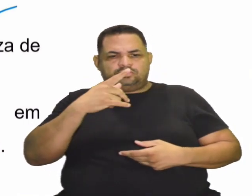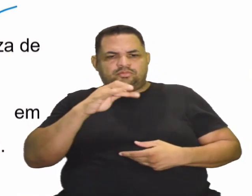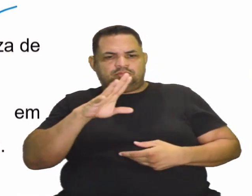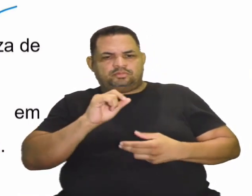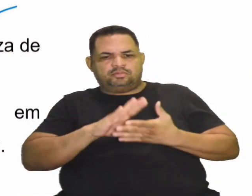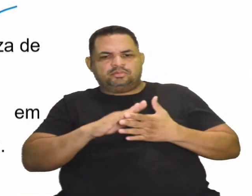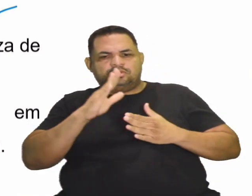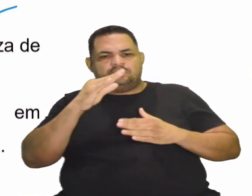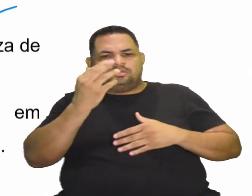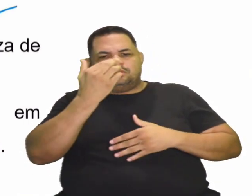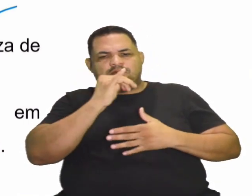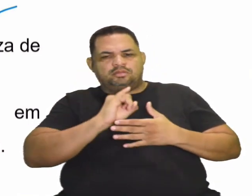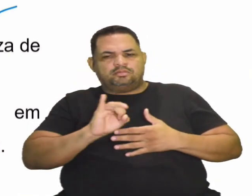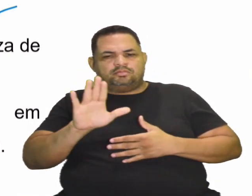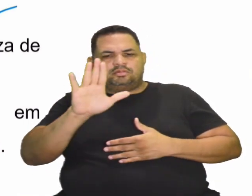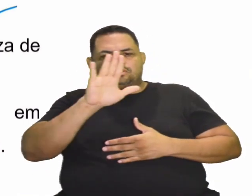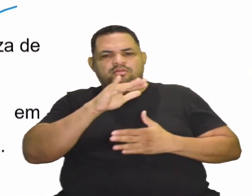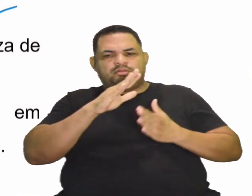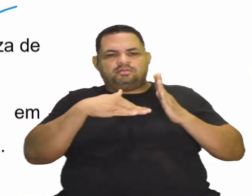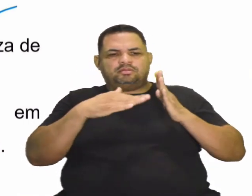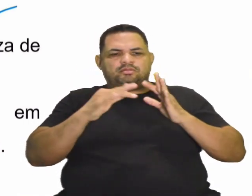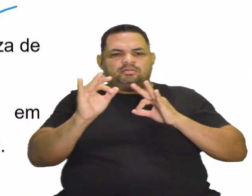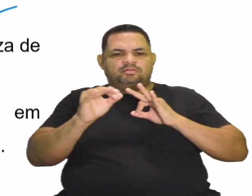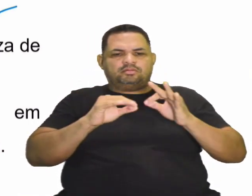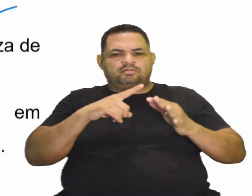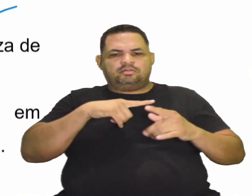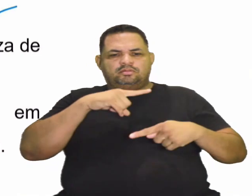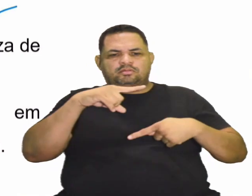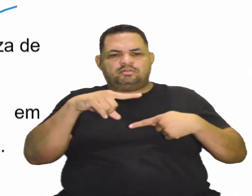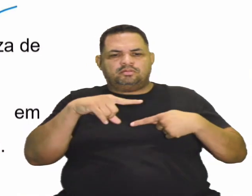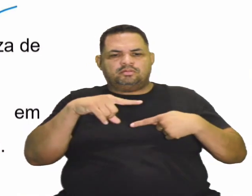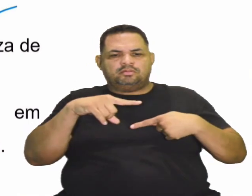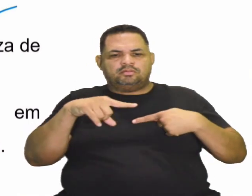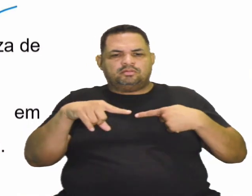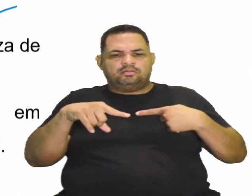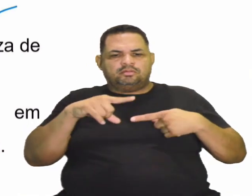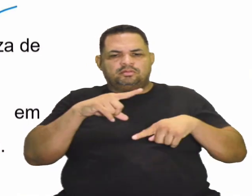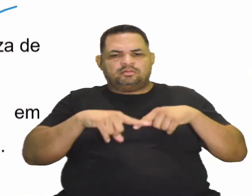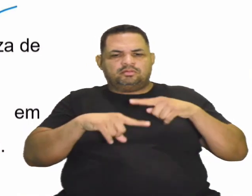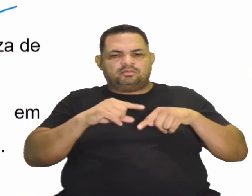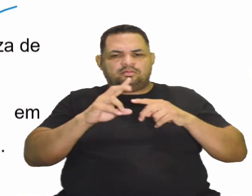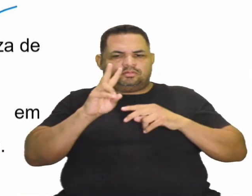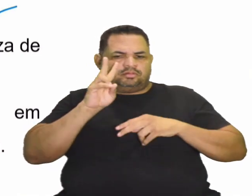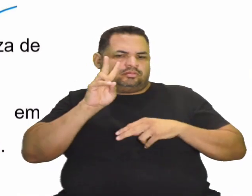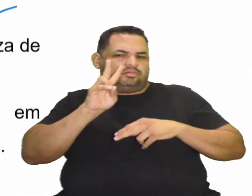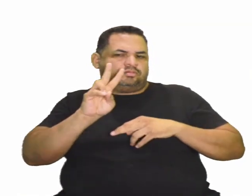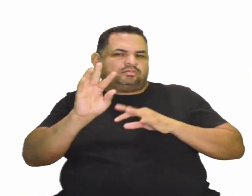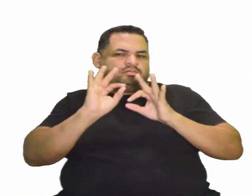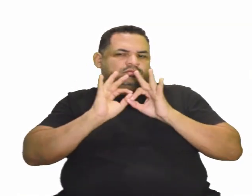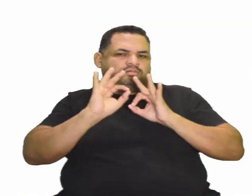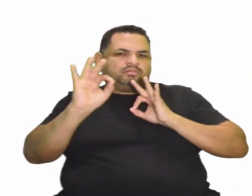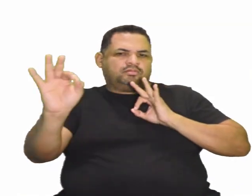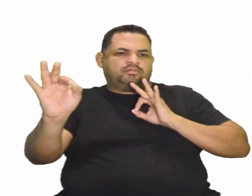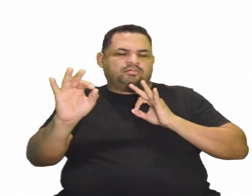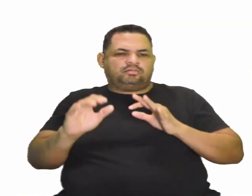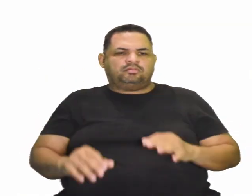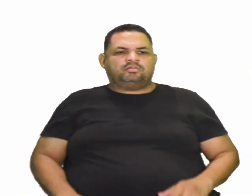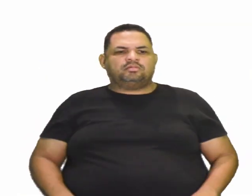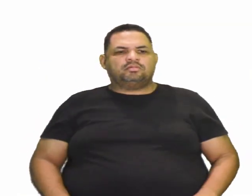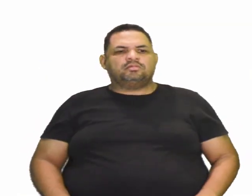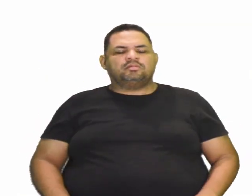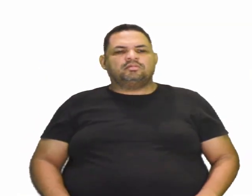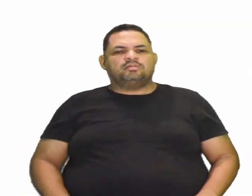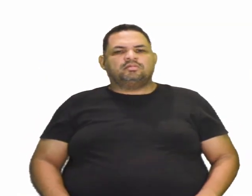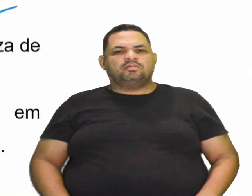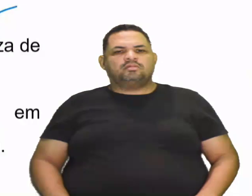figura, desenho ou pintura em proporções que tenham objeto à visão de distância. Então, alternativa